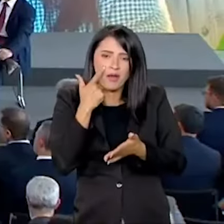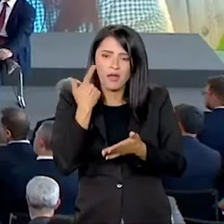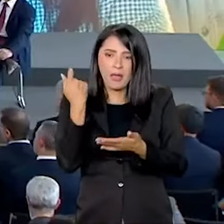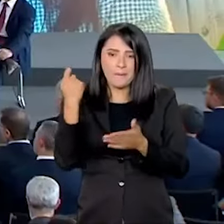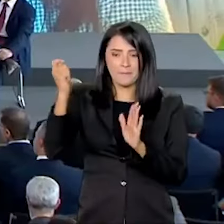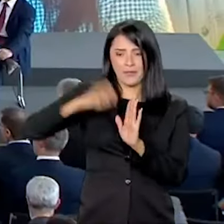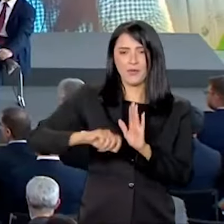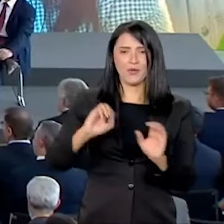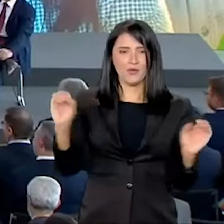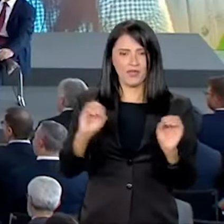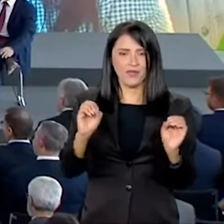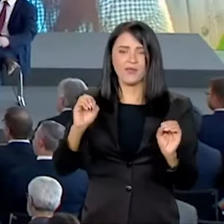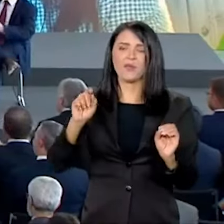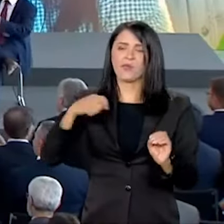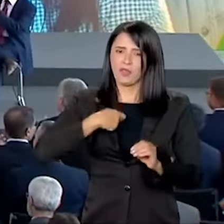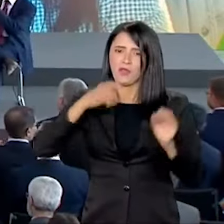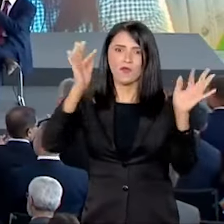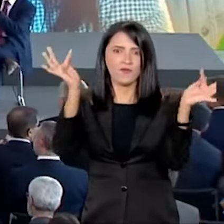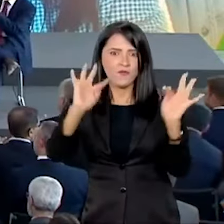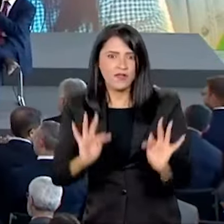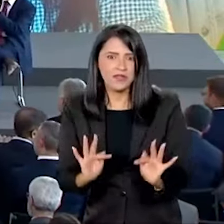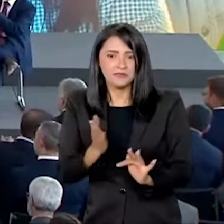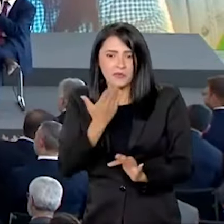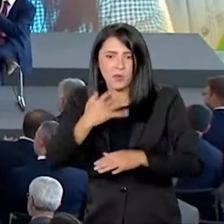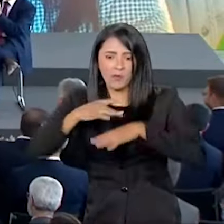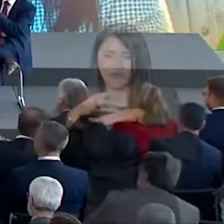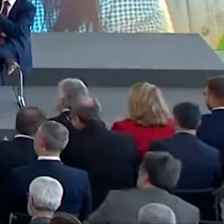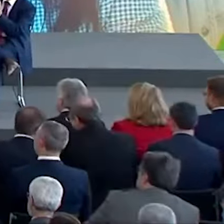imposto. Eu vou ficar feliz se eu comer.